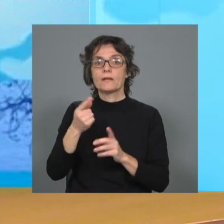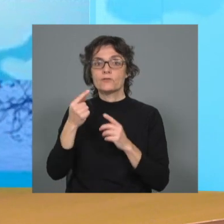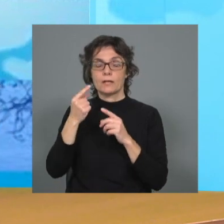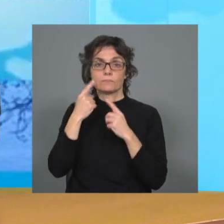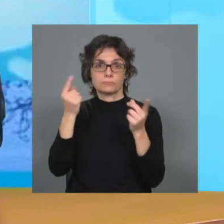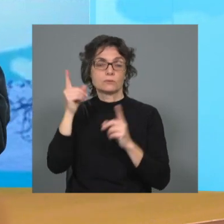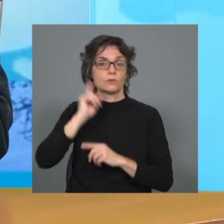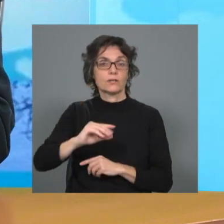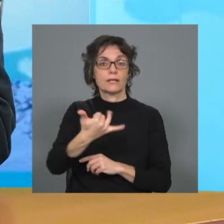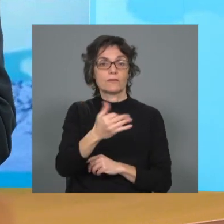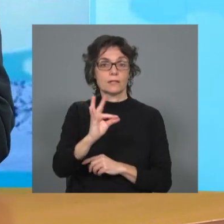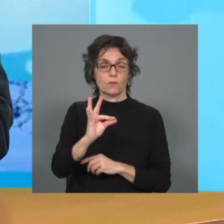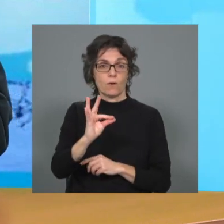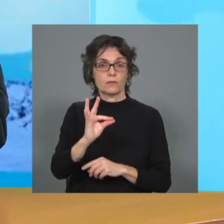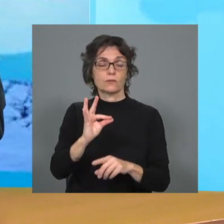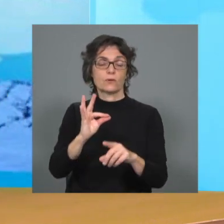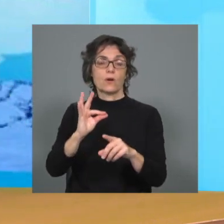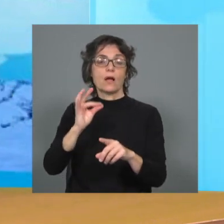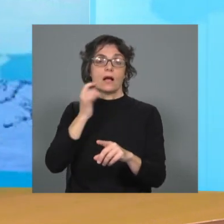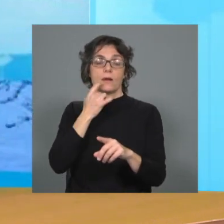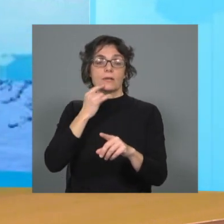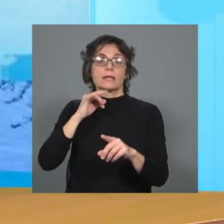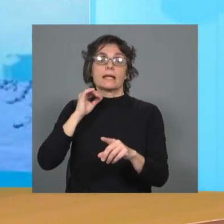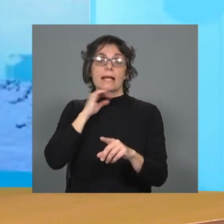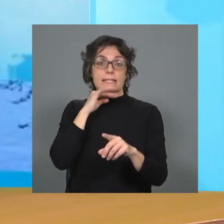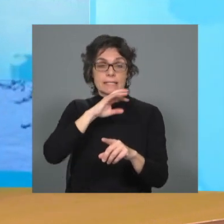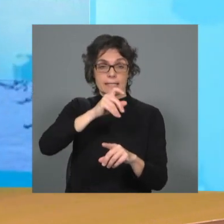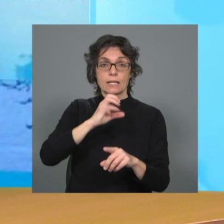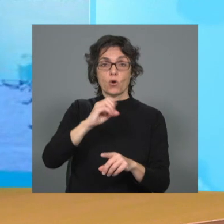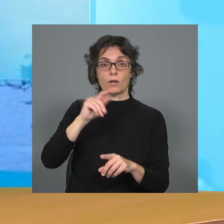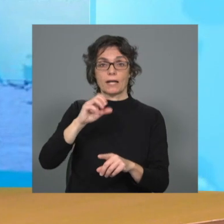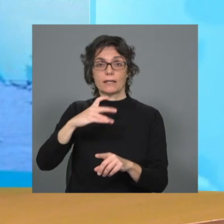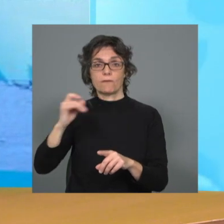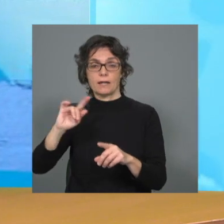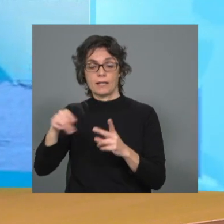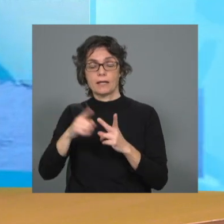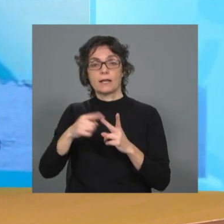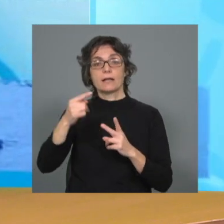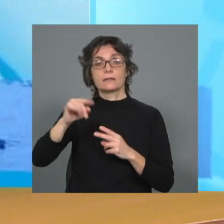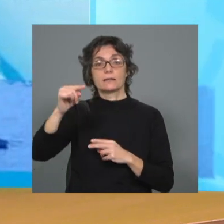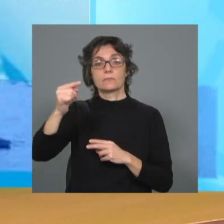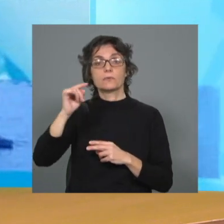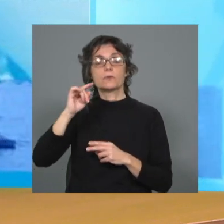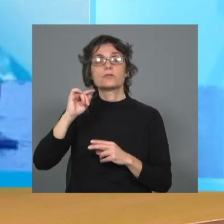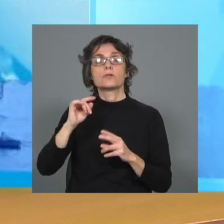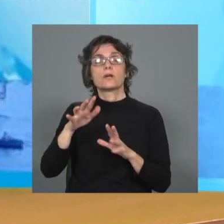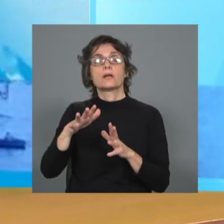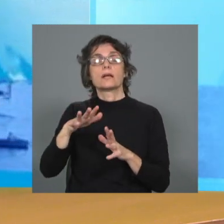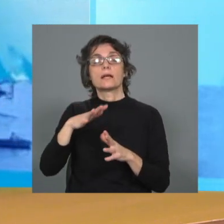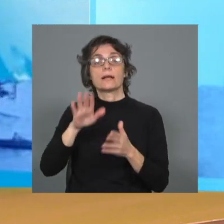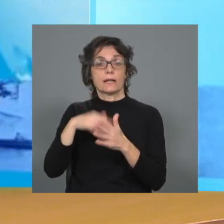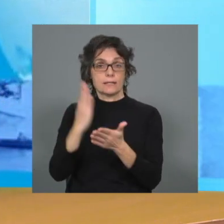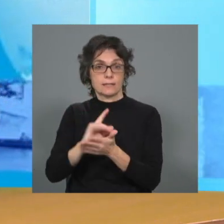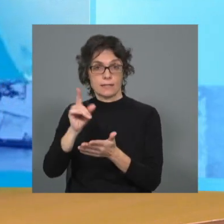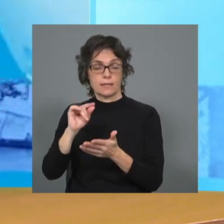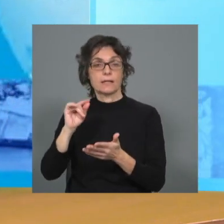ser no dia 24 de abril no Olga Cadaval, em Sintra. Na semana seguinte, no dia 1 de maio, vamos estar no auditório da Senhora Boa Nova, também em Cascais,